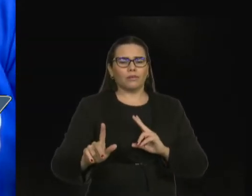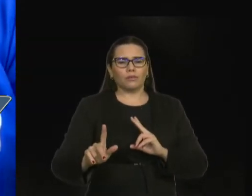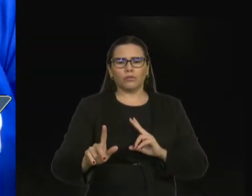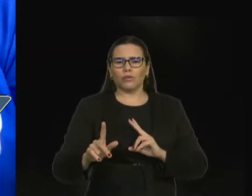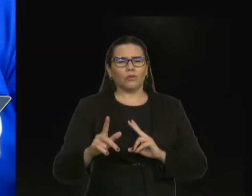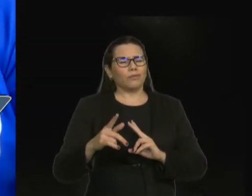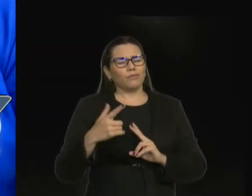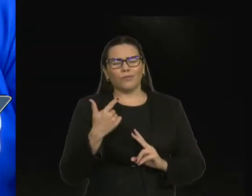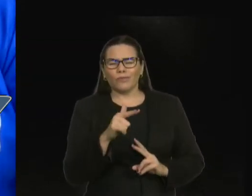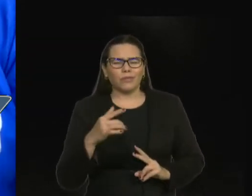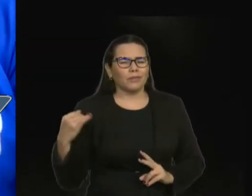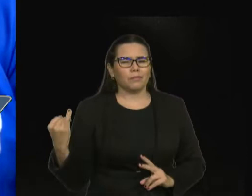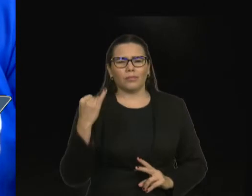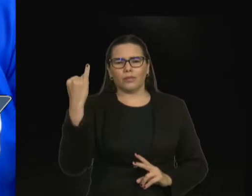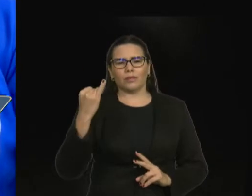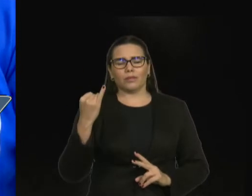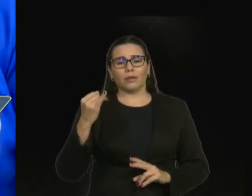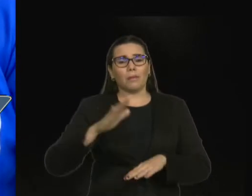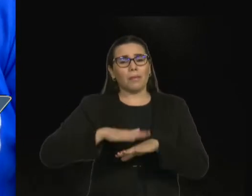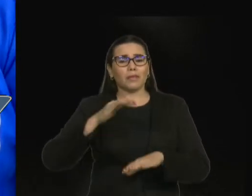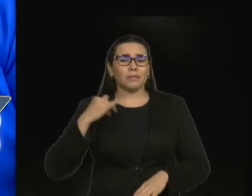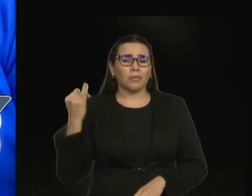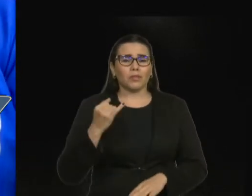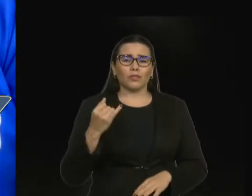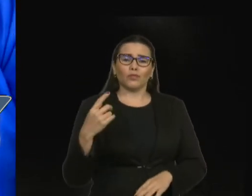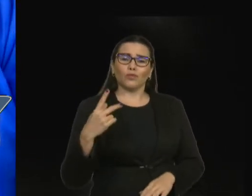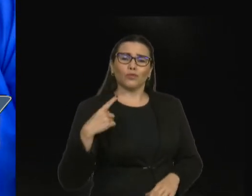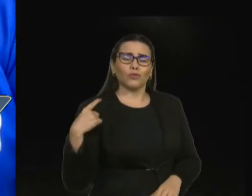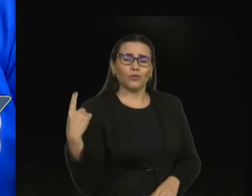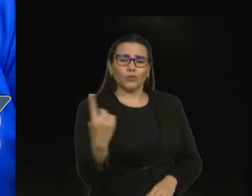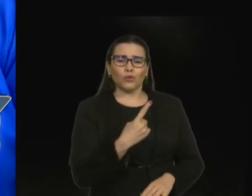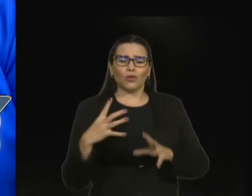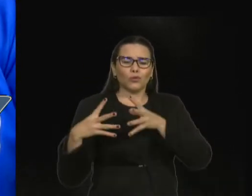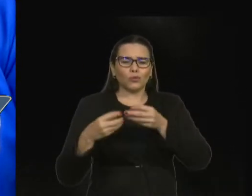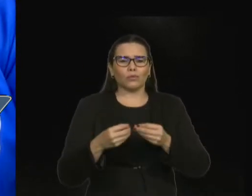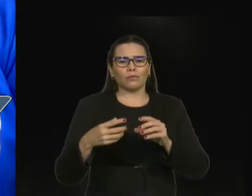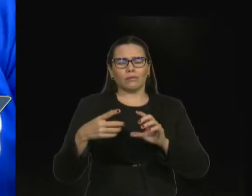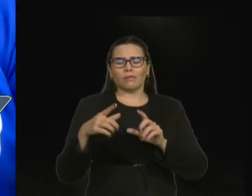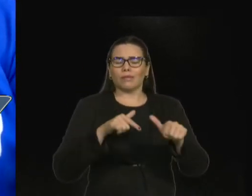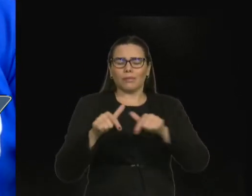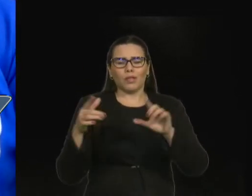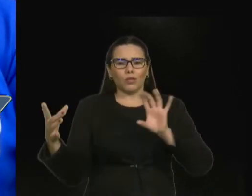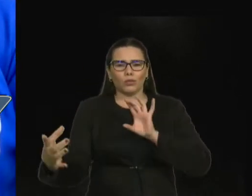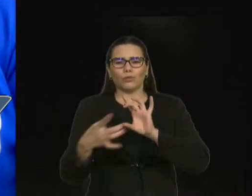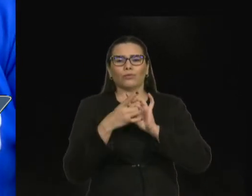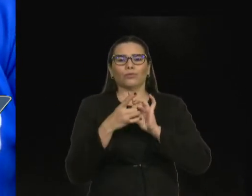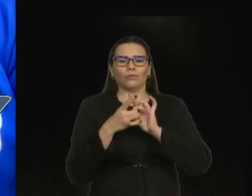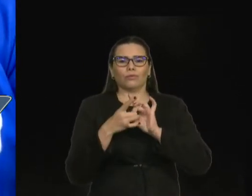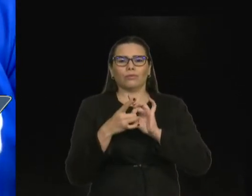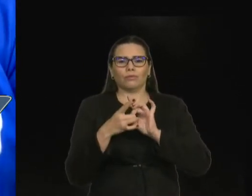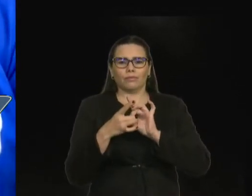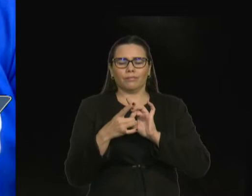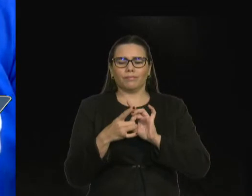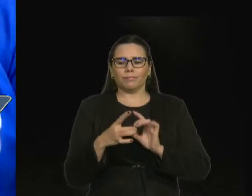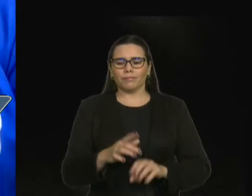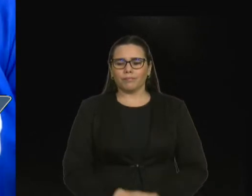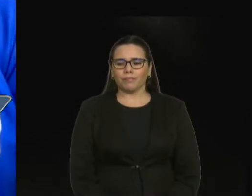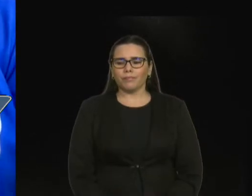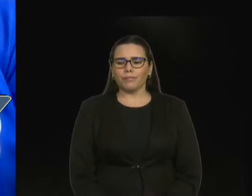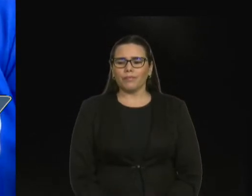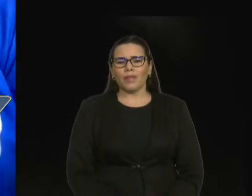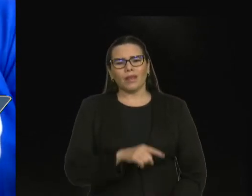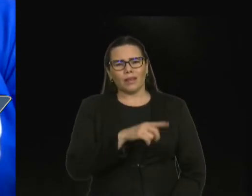métodos de ensino e similares pelas instituições da rede privada de ensino infantil, fundamental, médio,